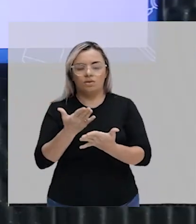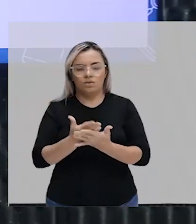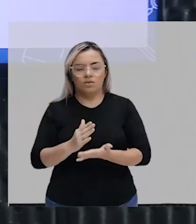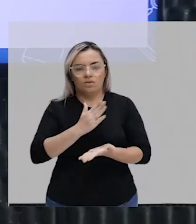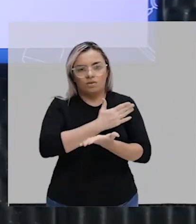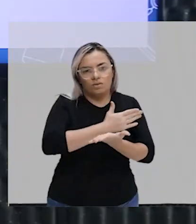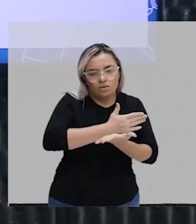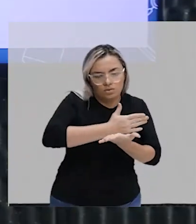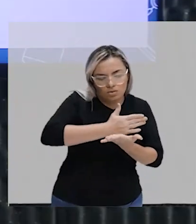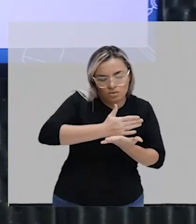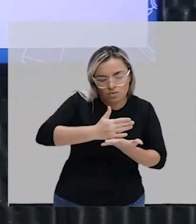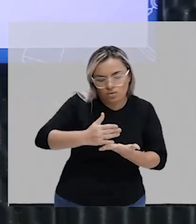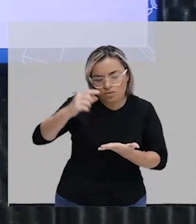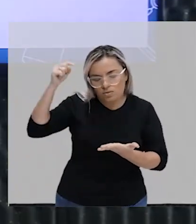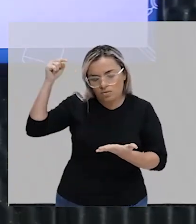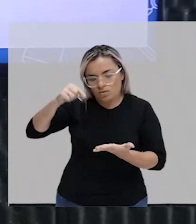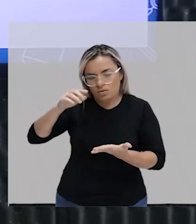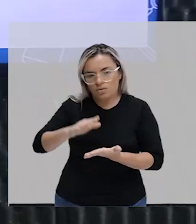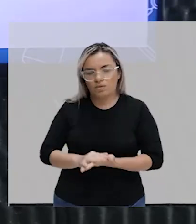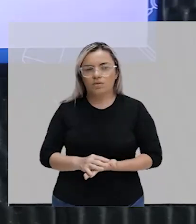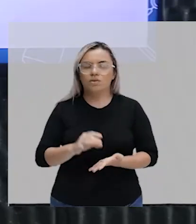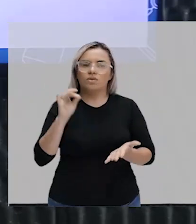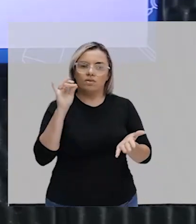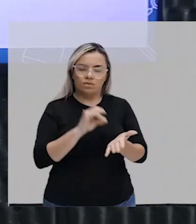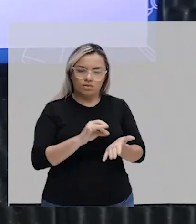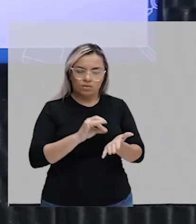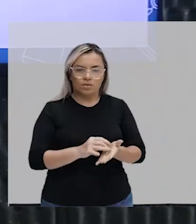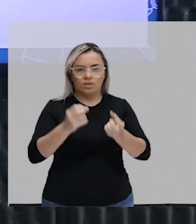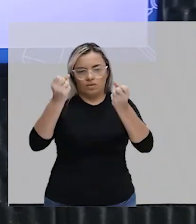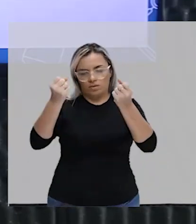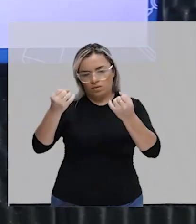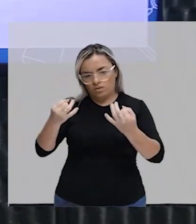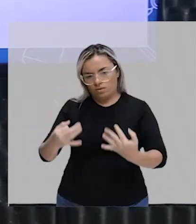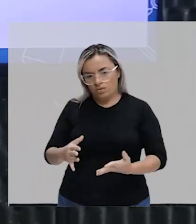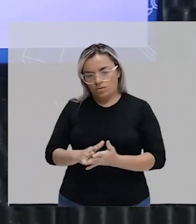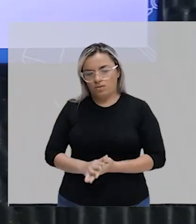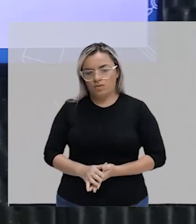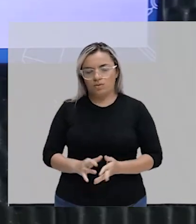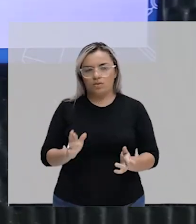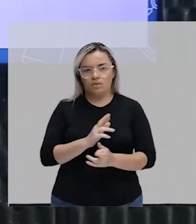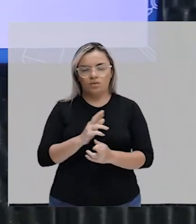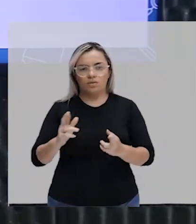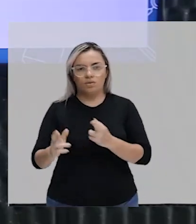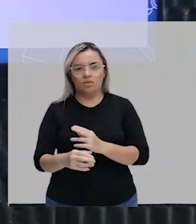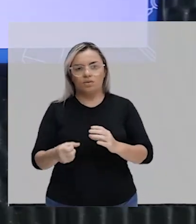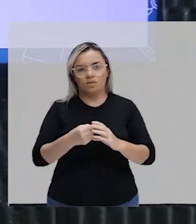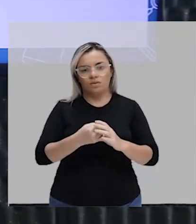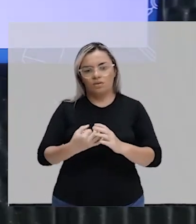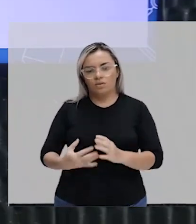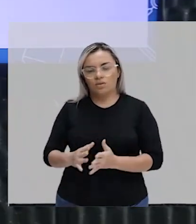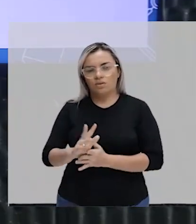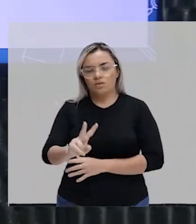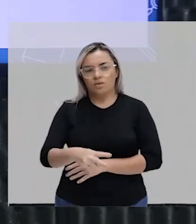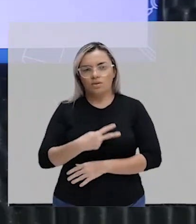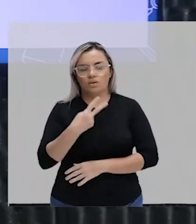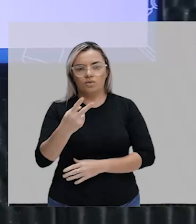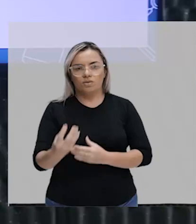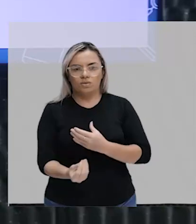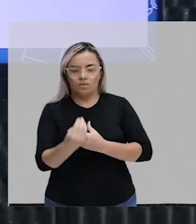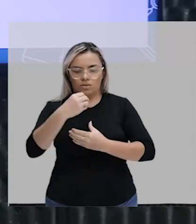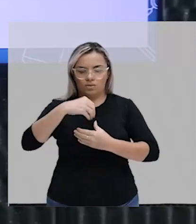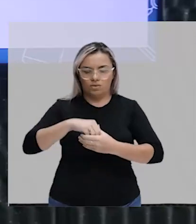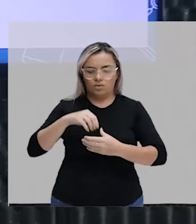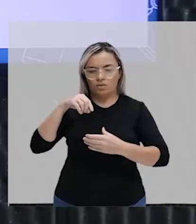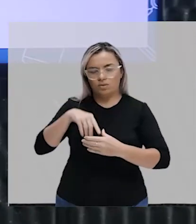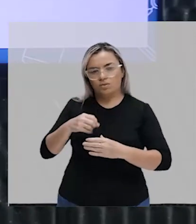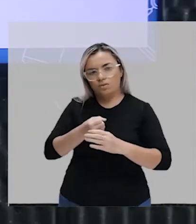a partir dela é que, de fato e de direito, nós estaremos falando a respeito dessas duas relações, a de inclusão e a de